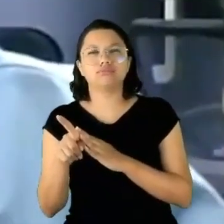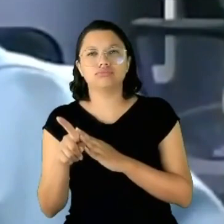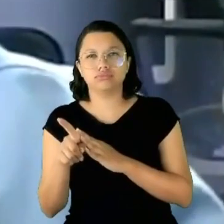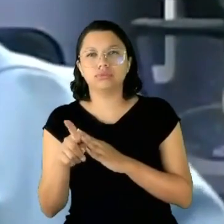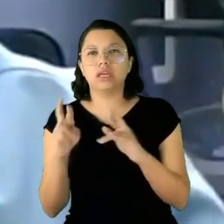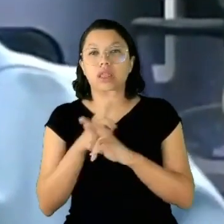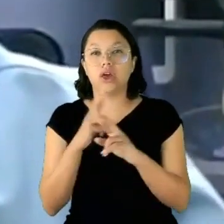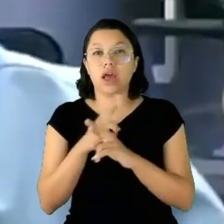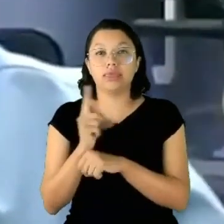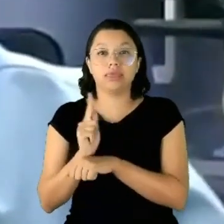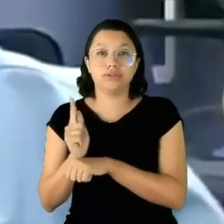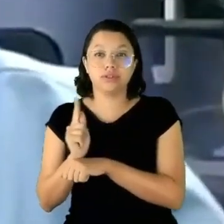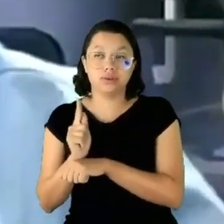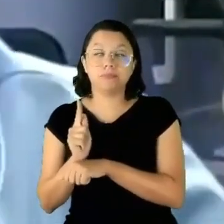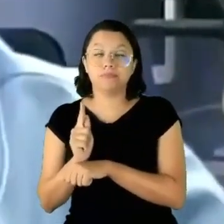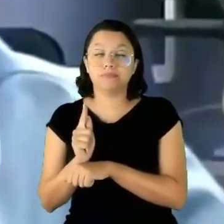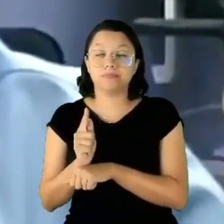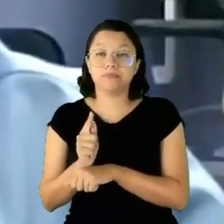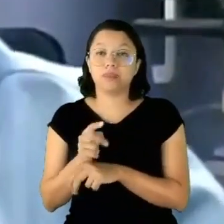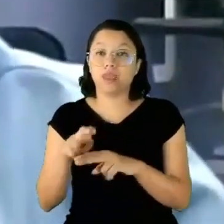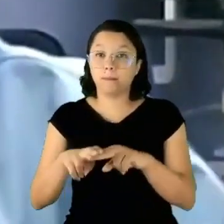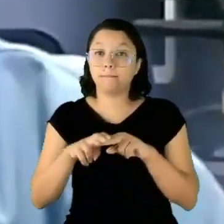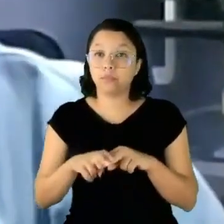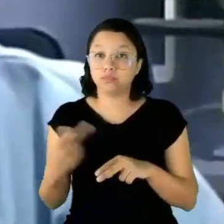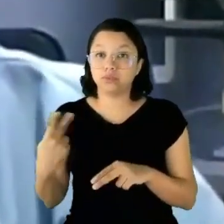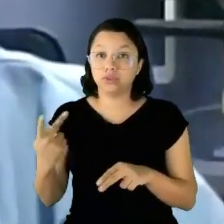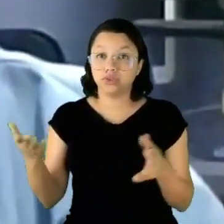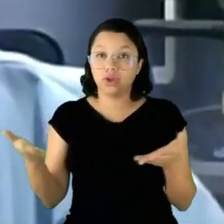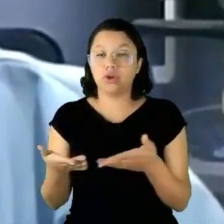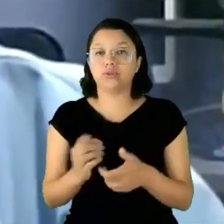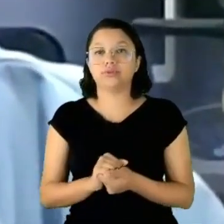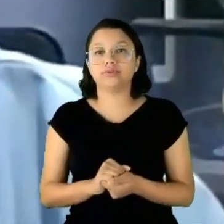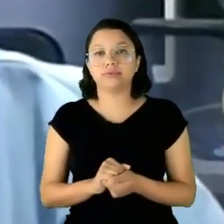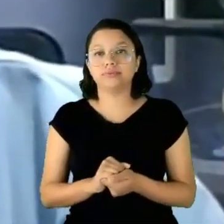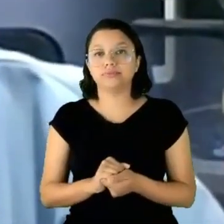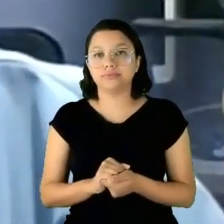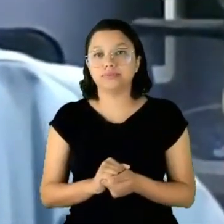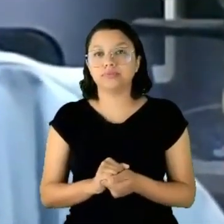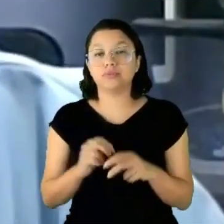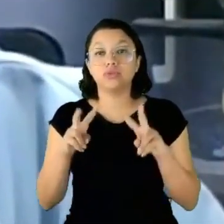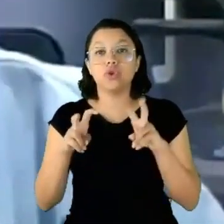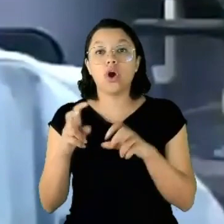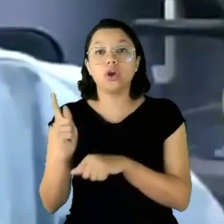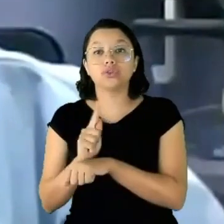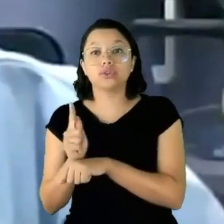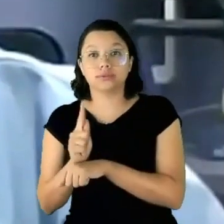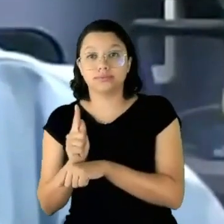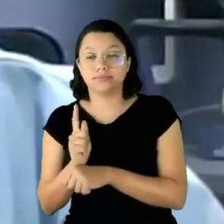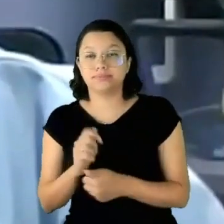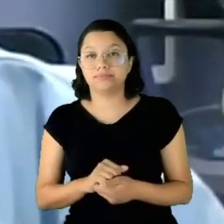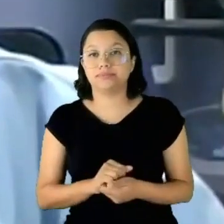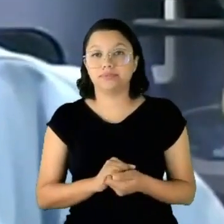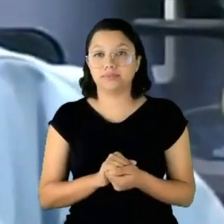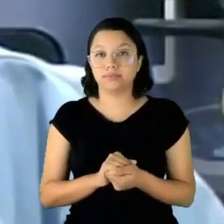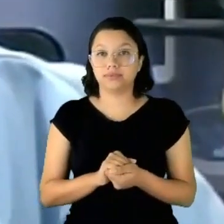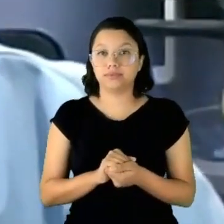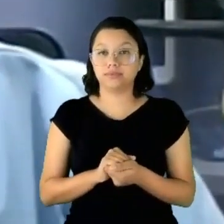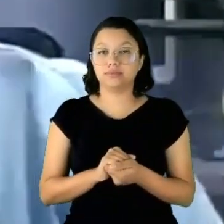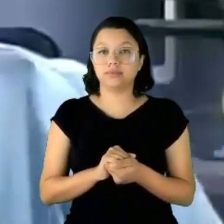e é isso que nos traz hoje aqui, a questão da gestão, da